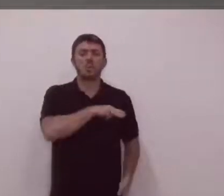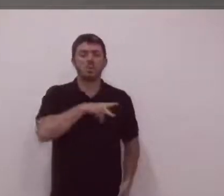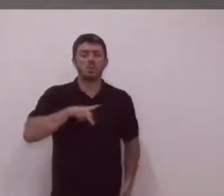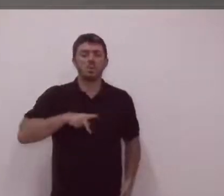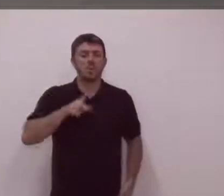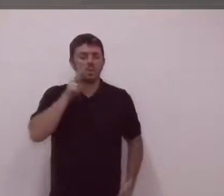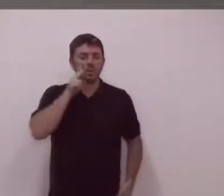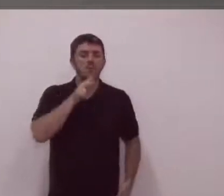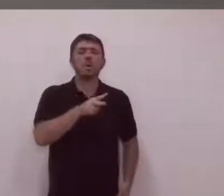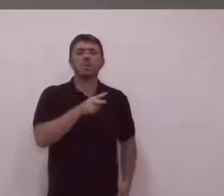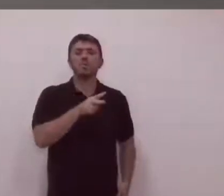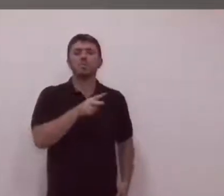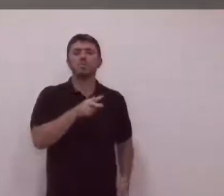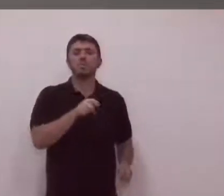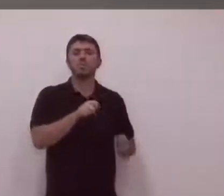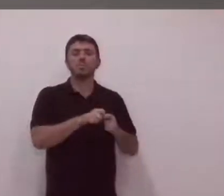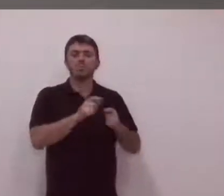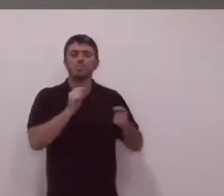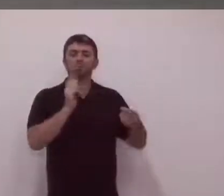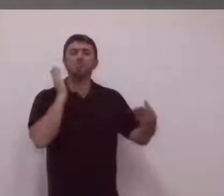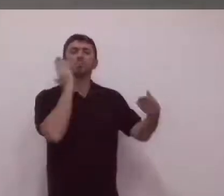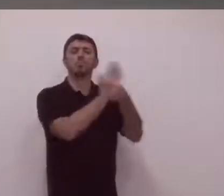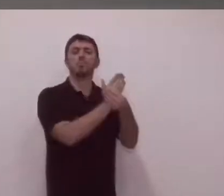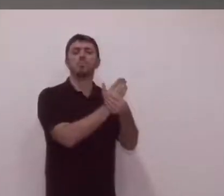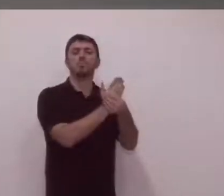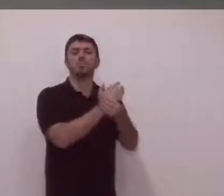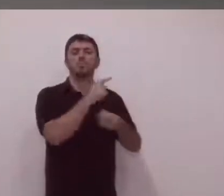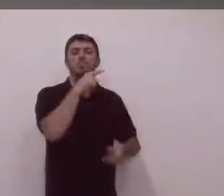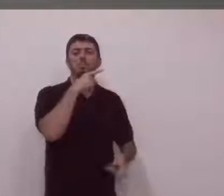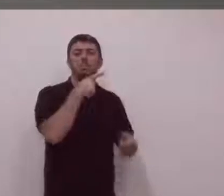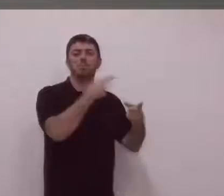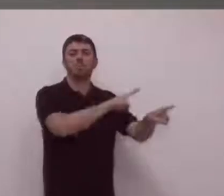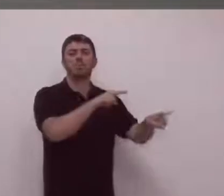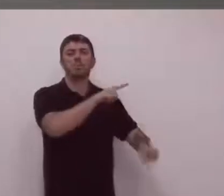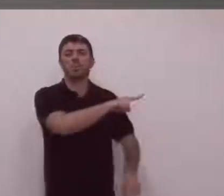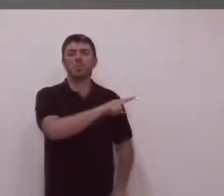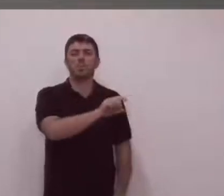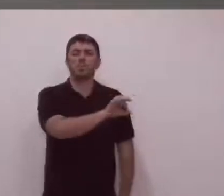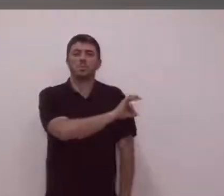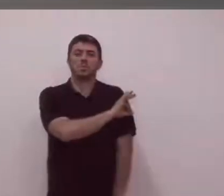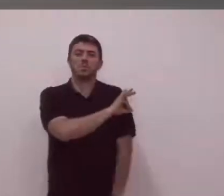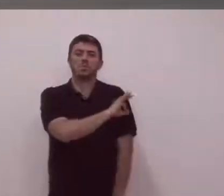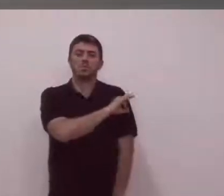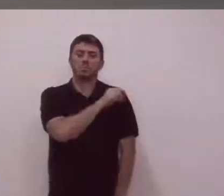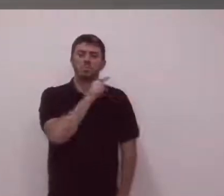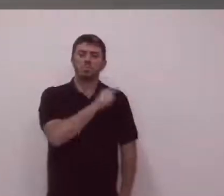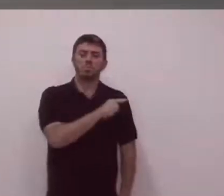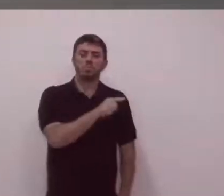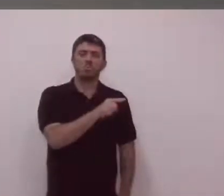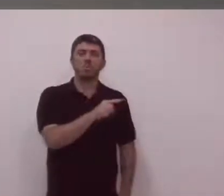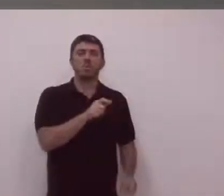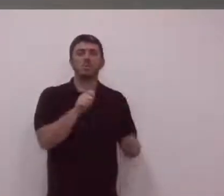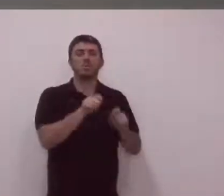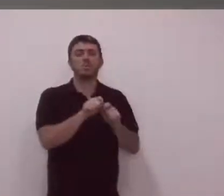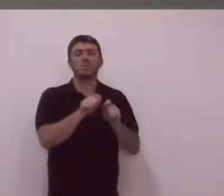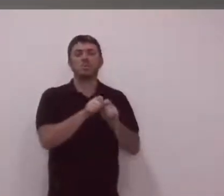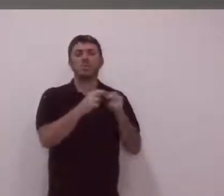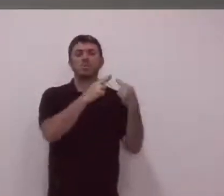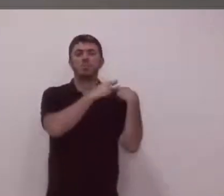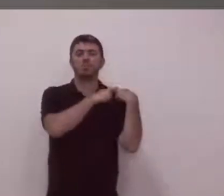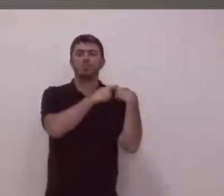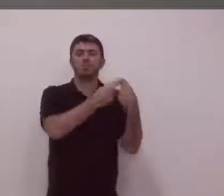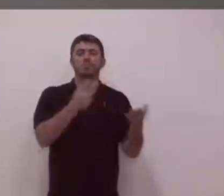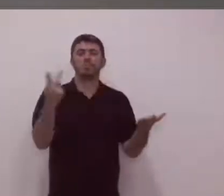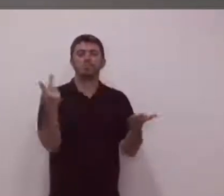apresentar uma denúncia uma ação civil pública para se apurar eventual improbidade administrativa isso é